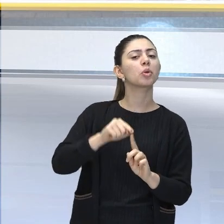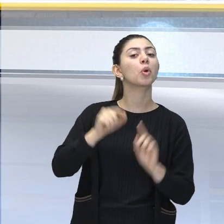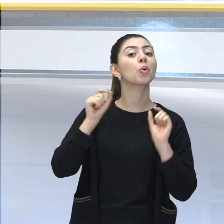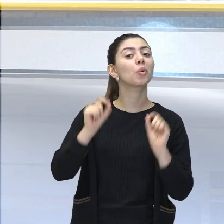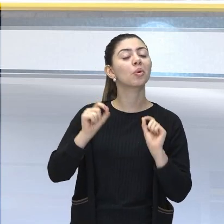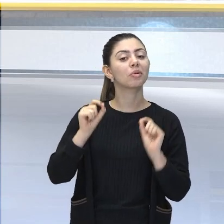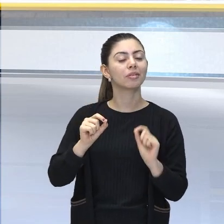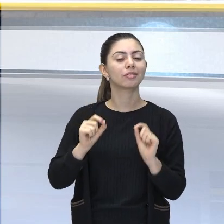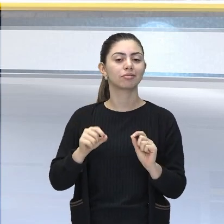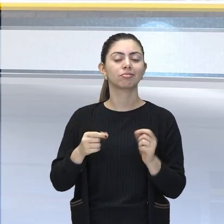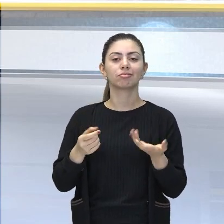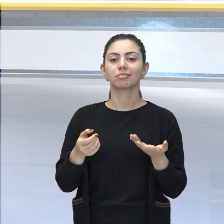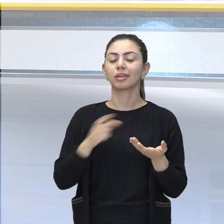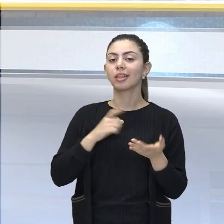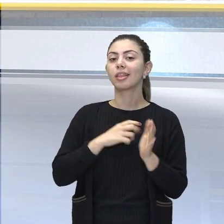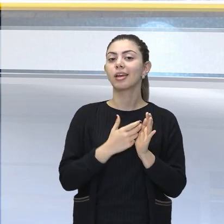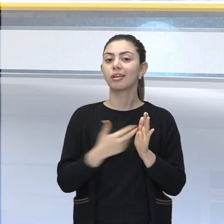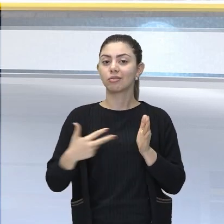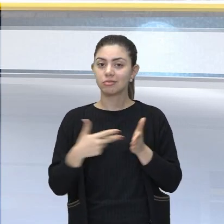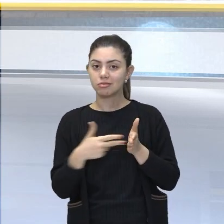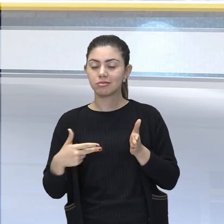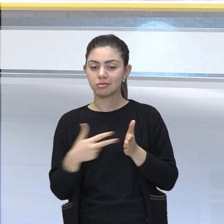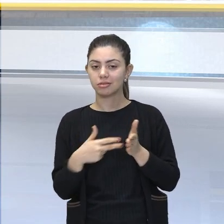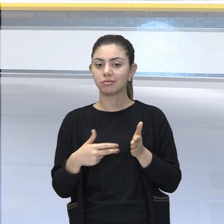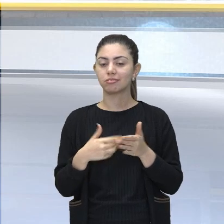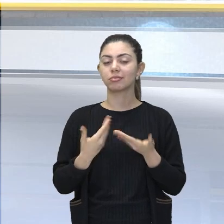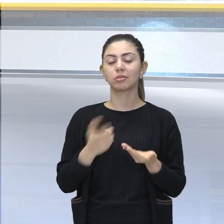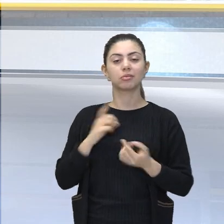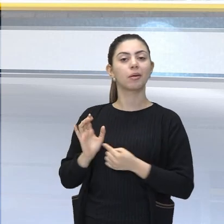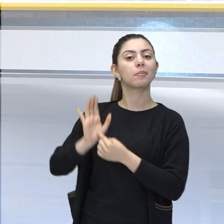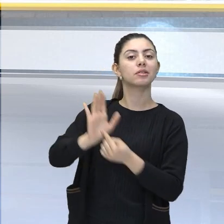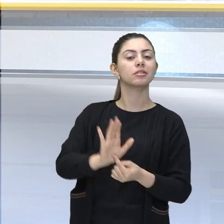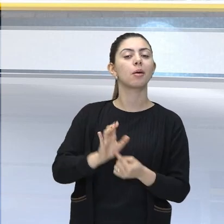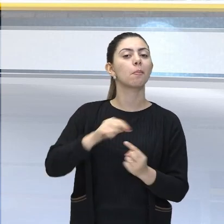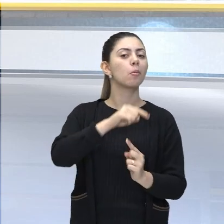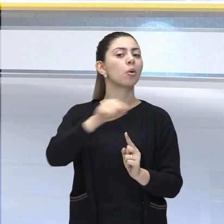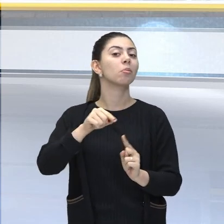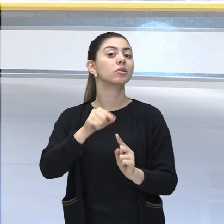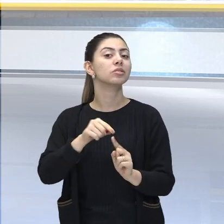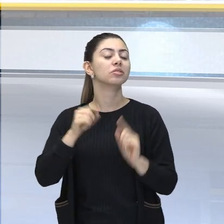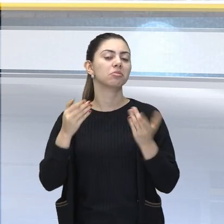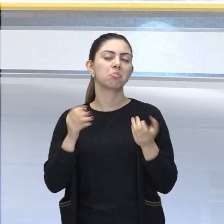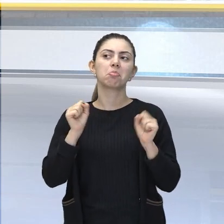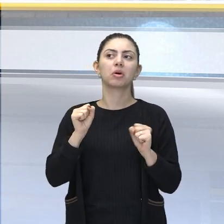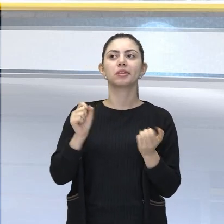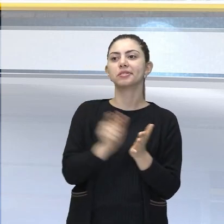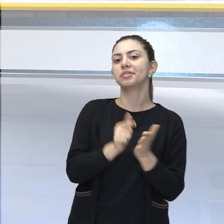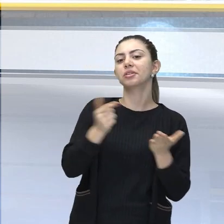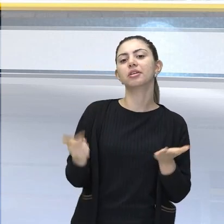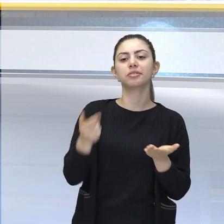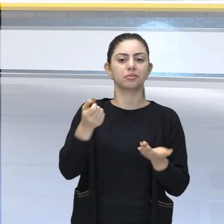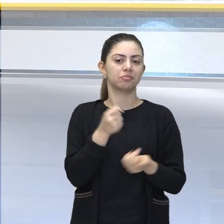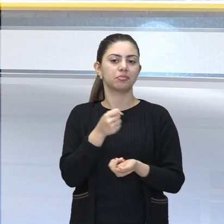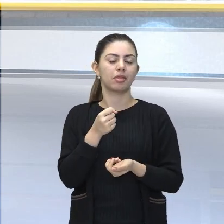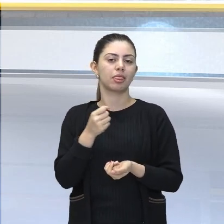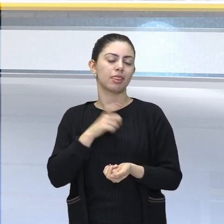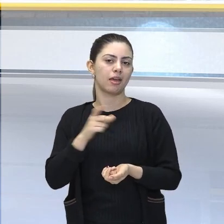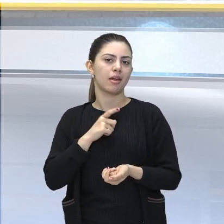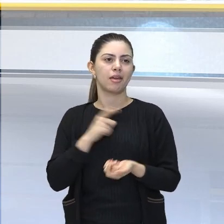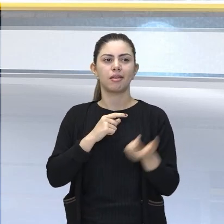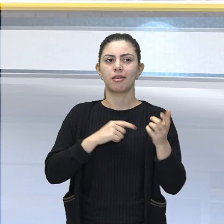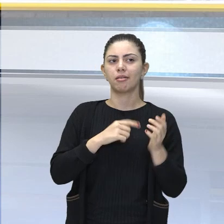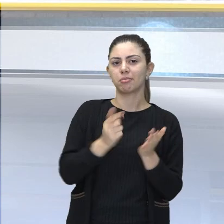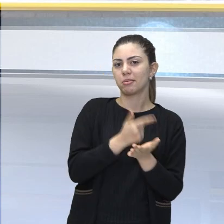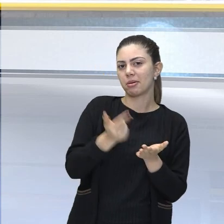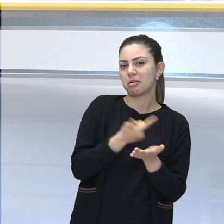eu tenho as news, né? Quando eu escrevo as news, quando eu apresento, seja através de um jornal, de uma revista, da televisão, da